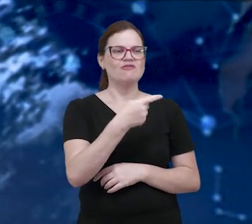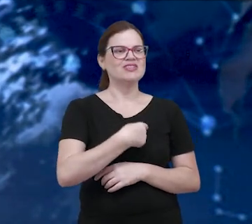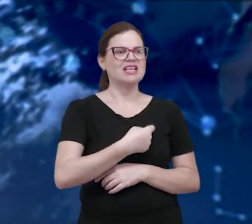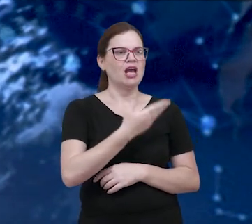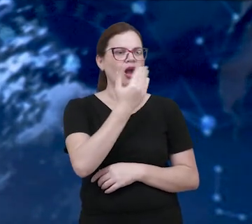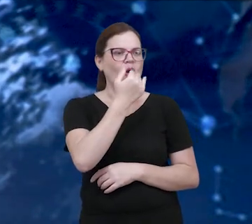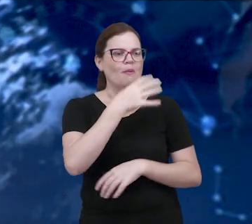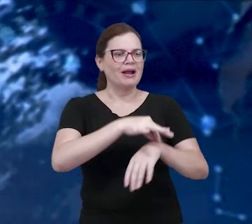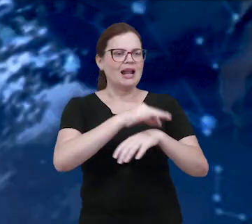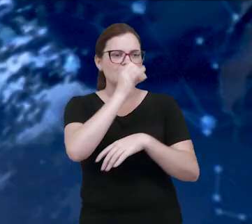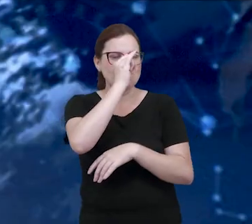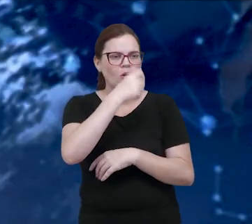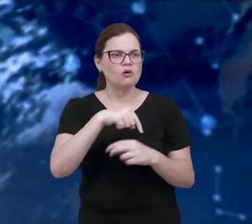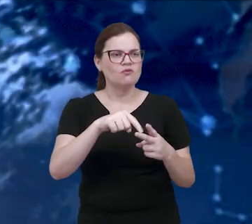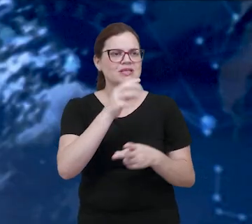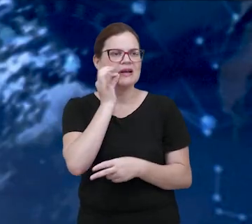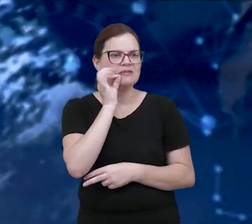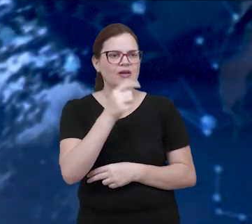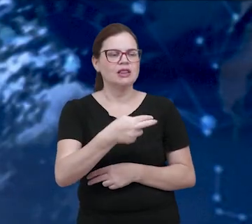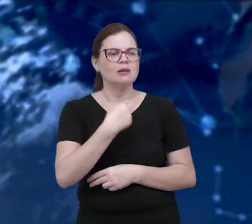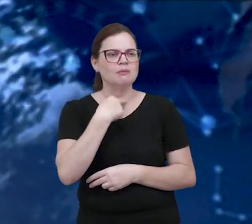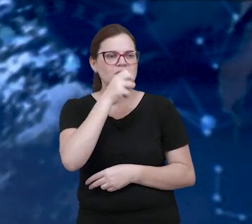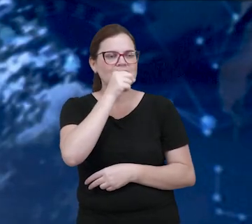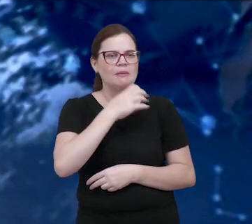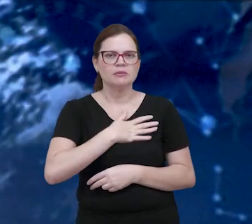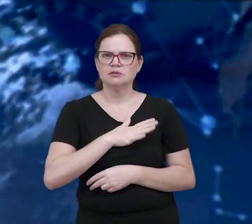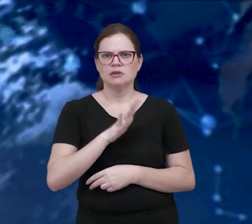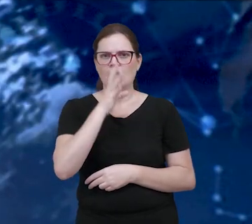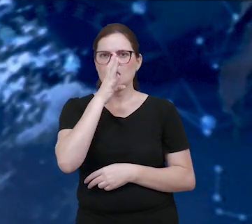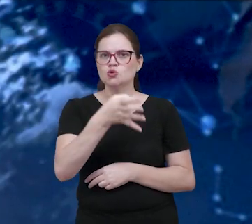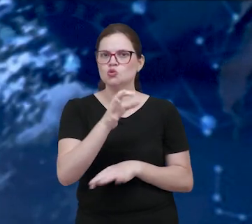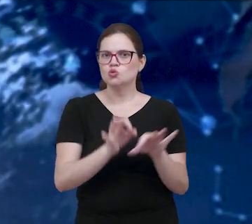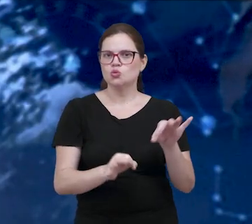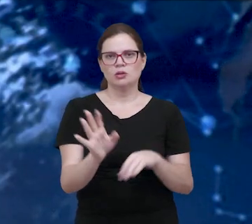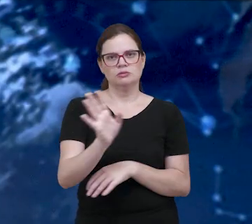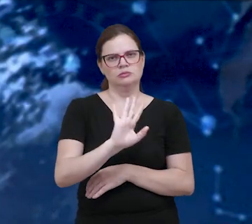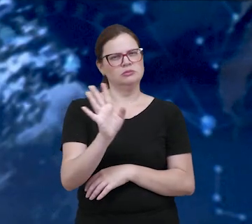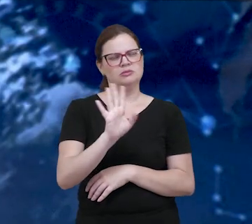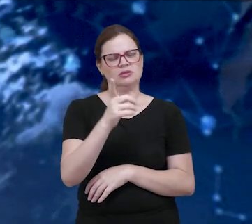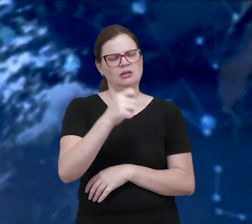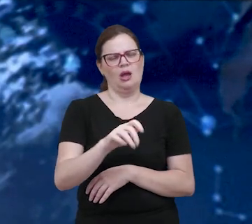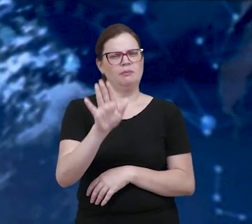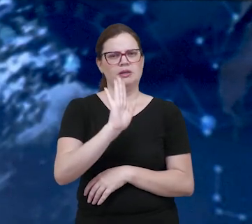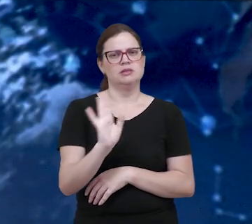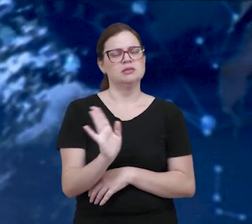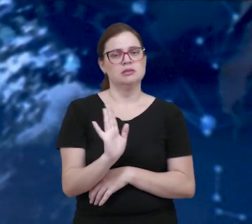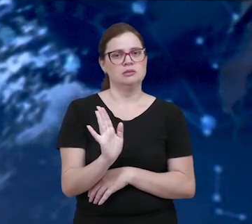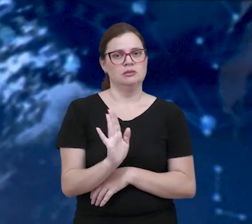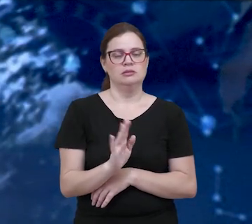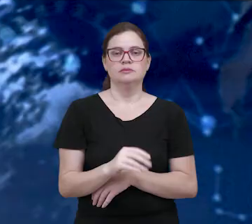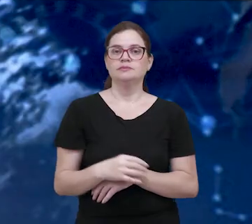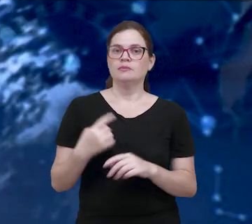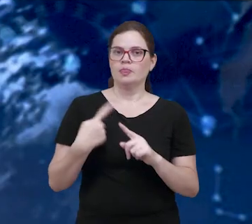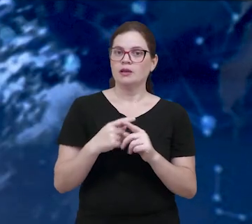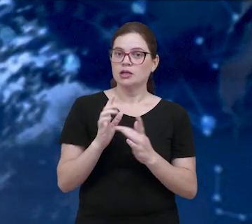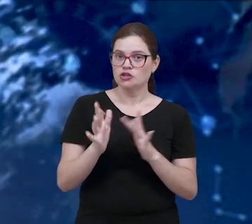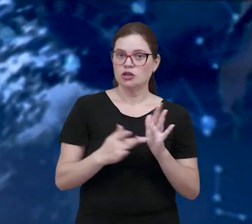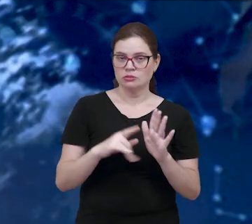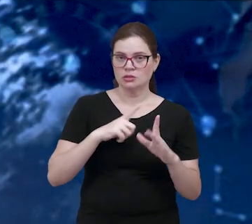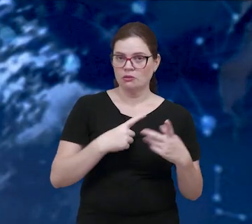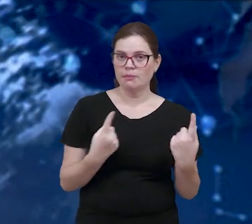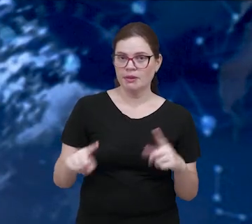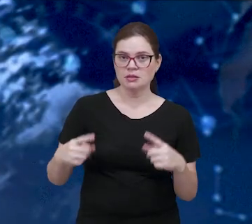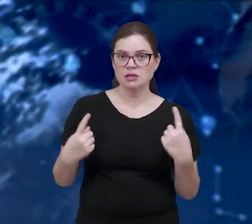que não sei o quê, que você não guarda sábado, ó. A palavra de Deus fala claramente para ninguém julgar por causa disso. E Jesus foi perseguido por causa